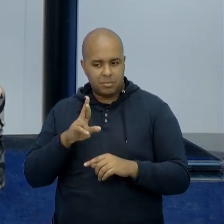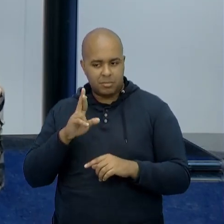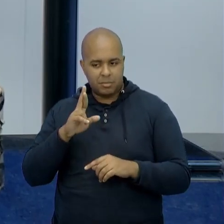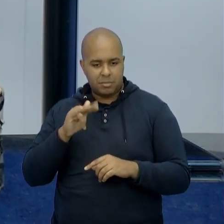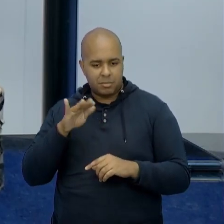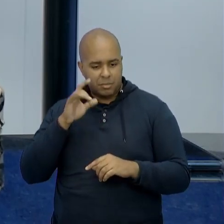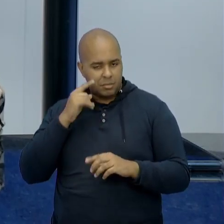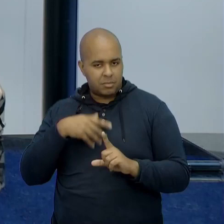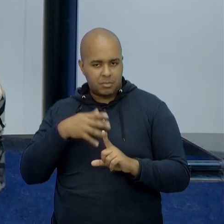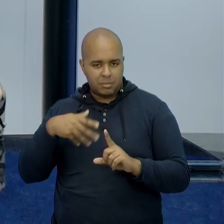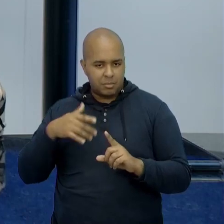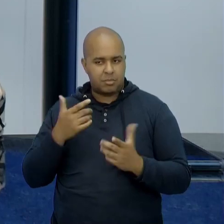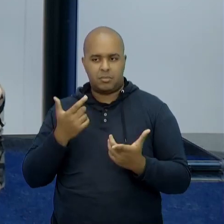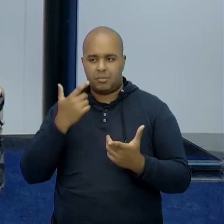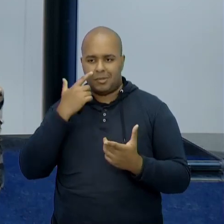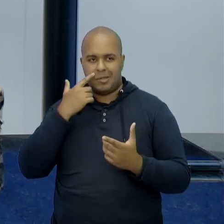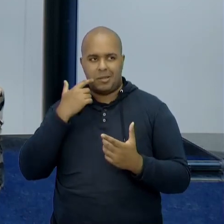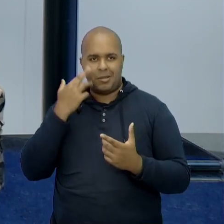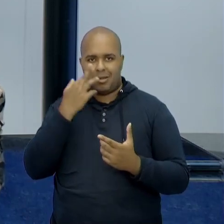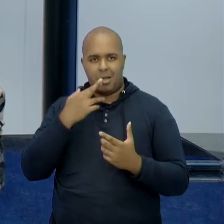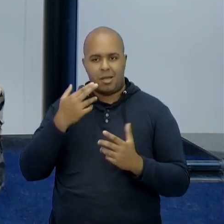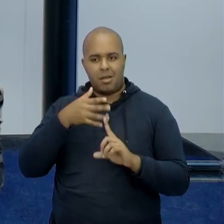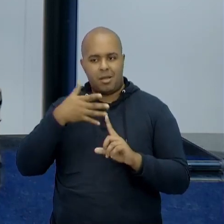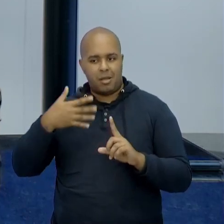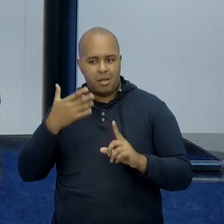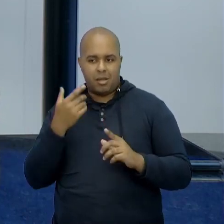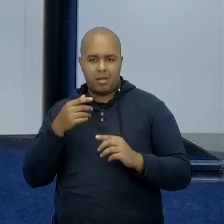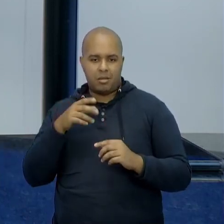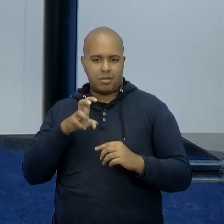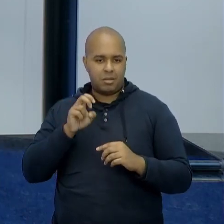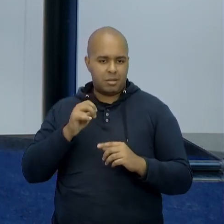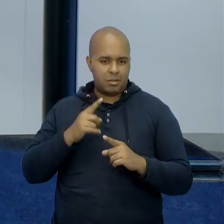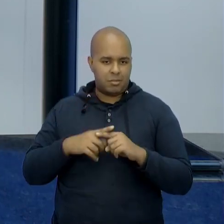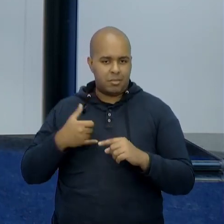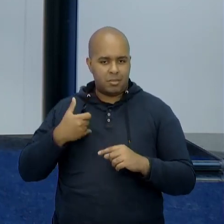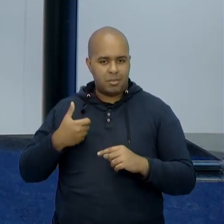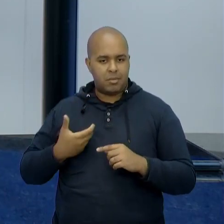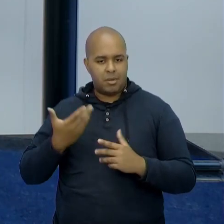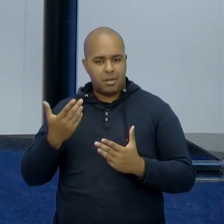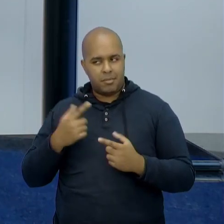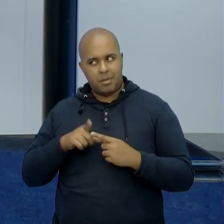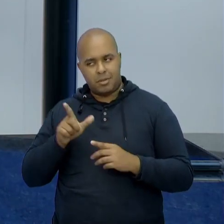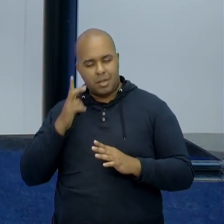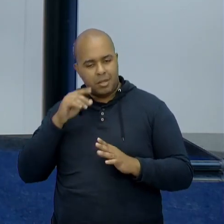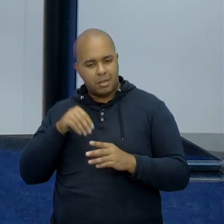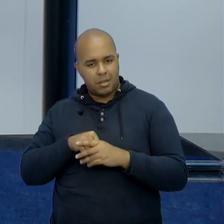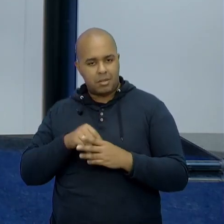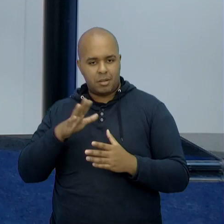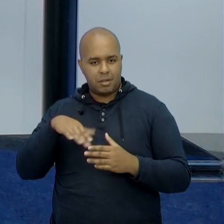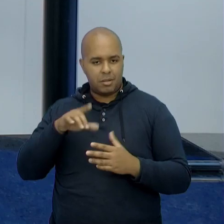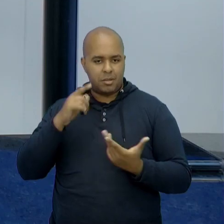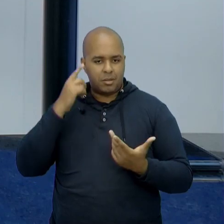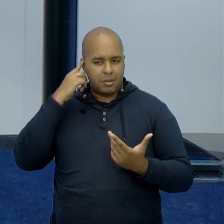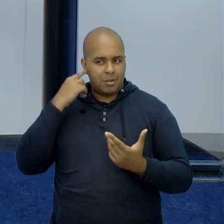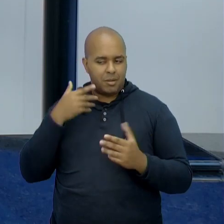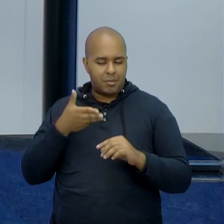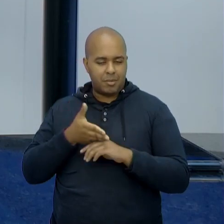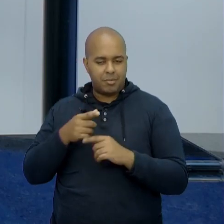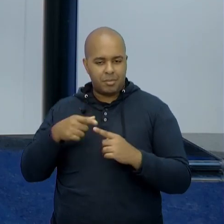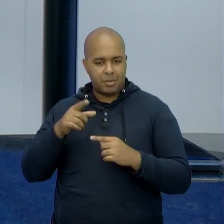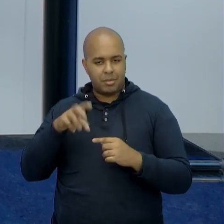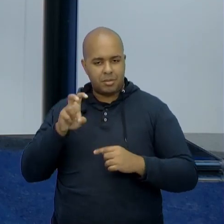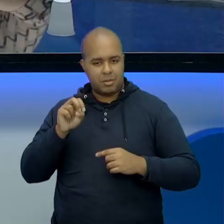nem LGBTQIA+, nem 50+, porque eu já estou nessa... Dentro da Deloitte eu faço parte